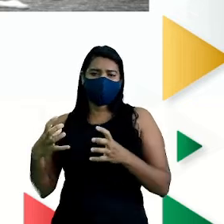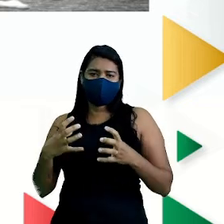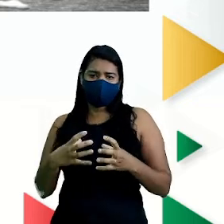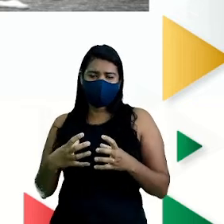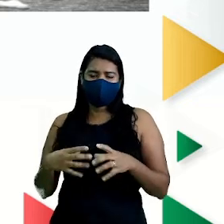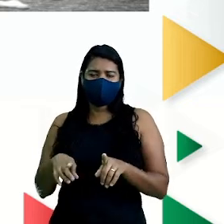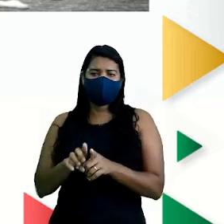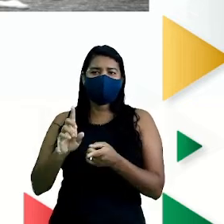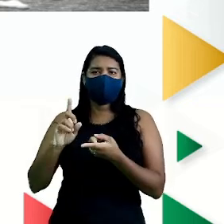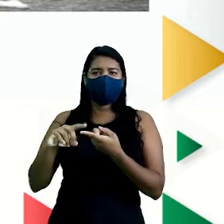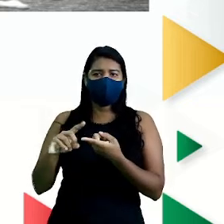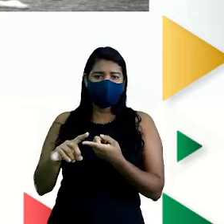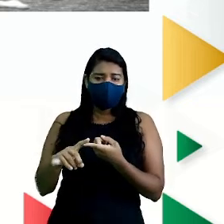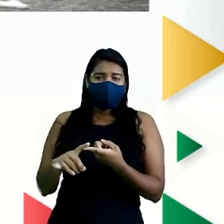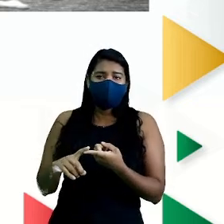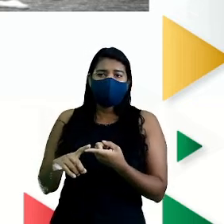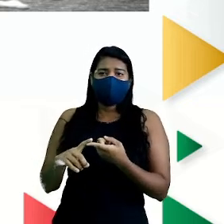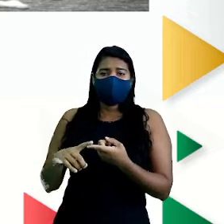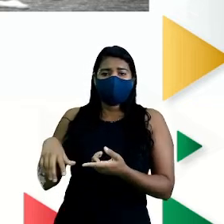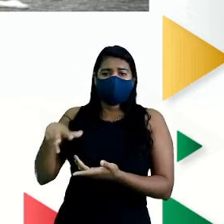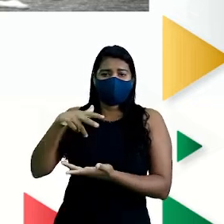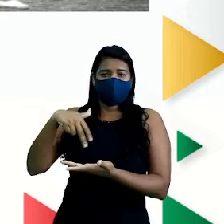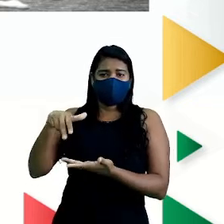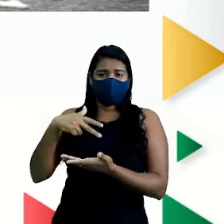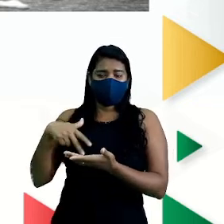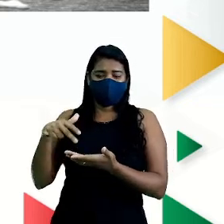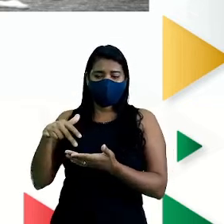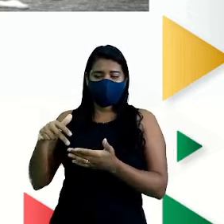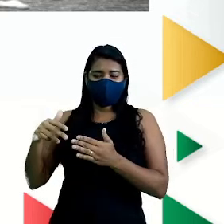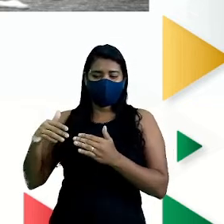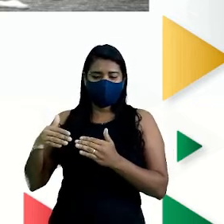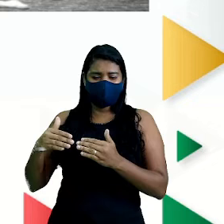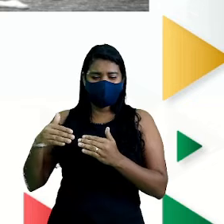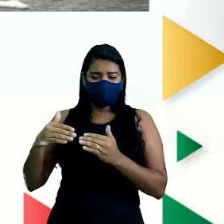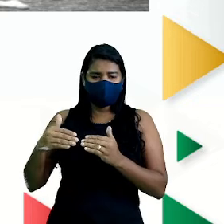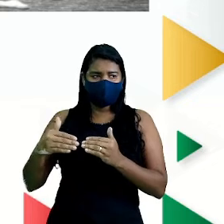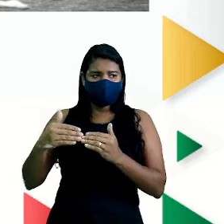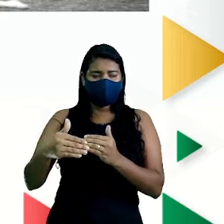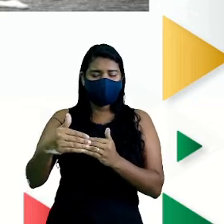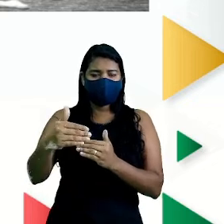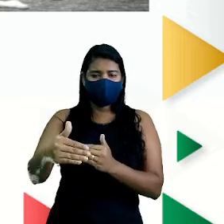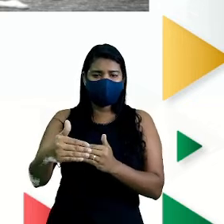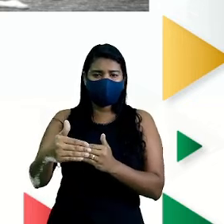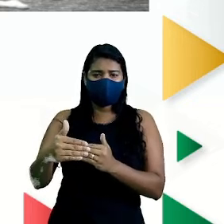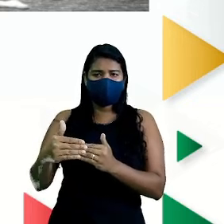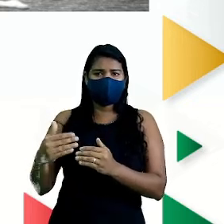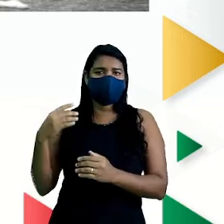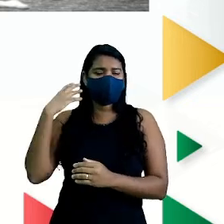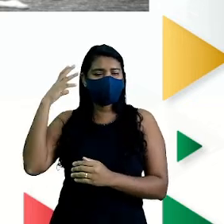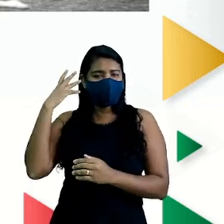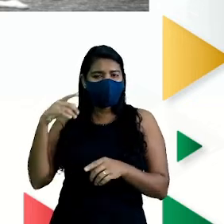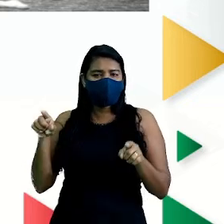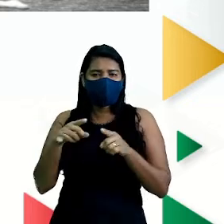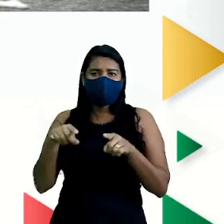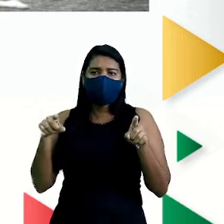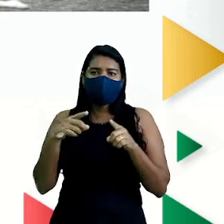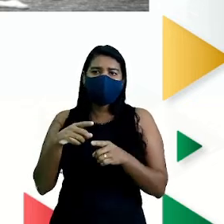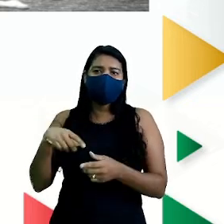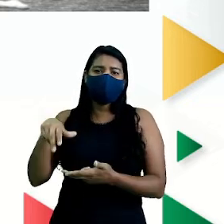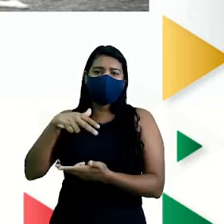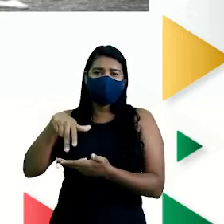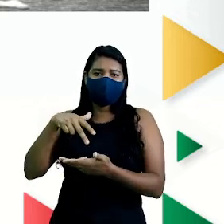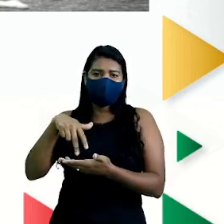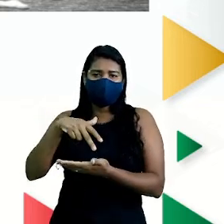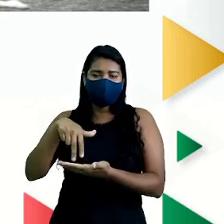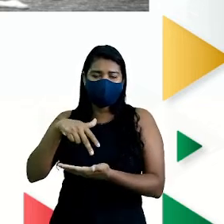Então, eles saíam, os capoeiristas saíam dançando na frente. Então, ao som de marchas militares, então eles começaram a improvisar